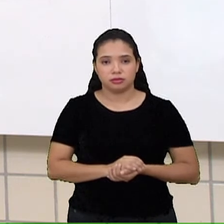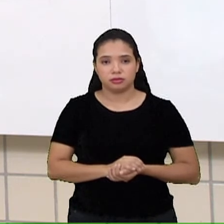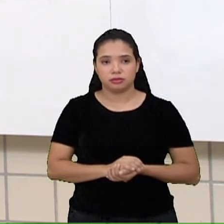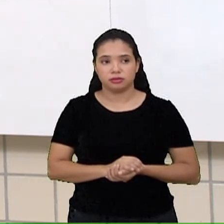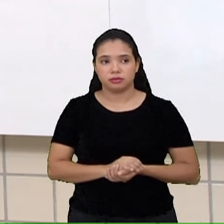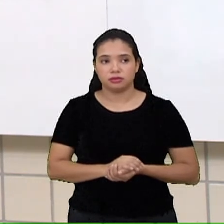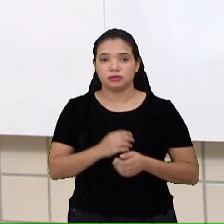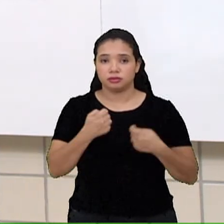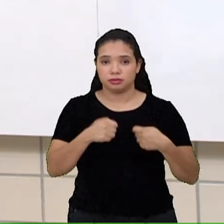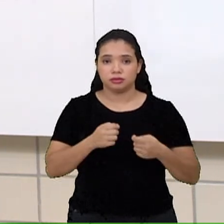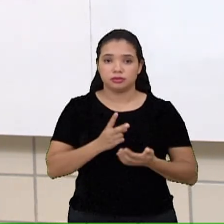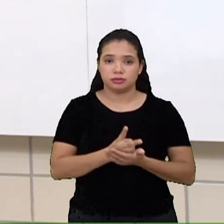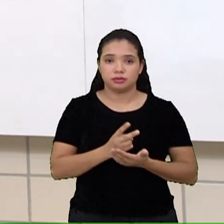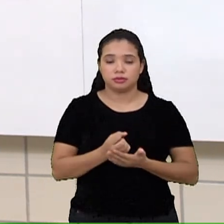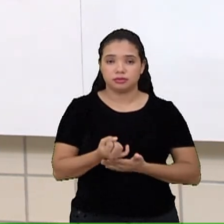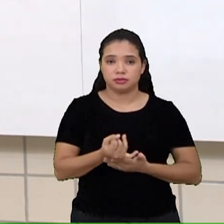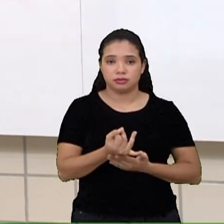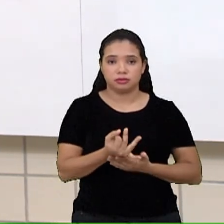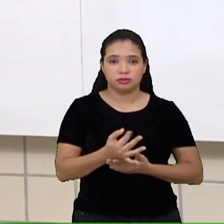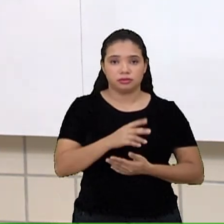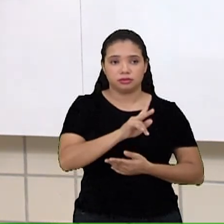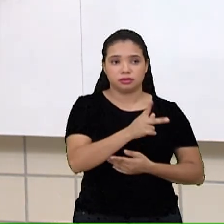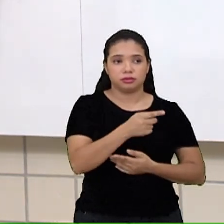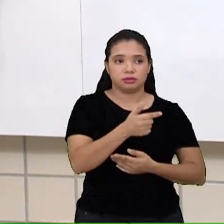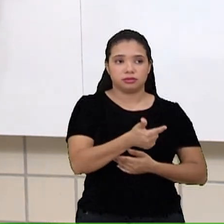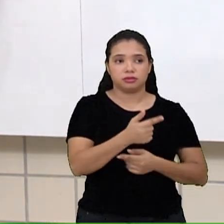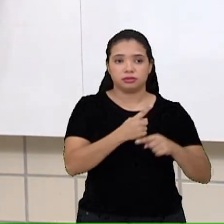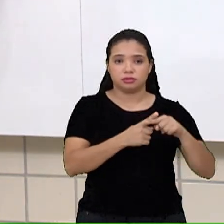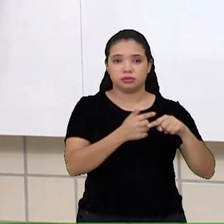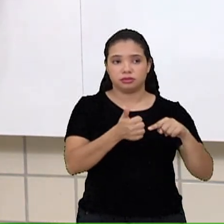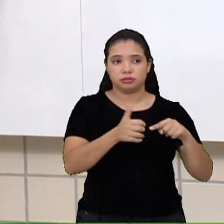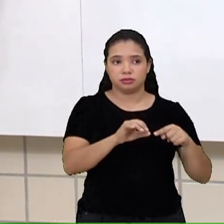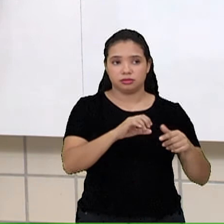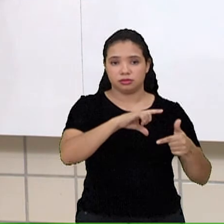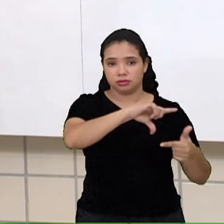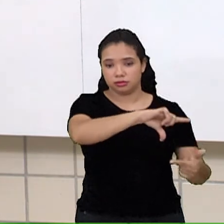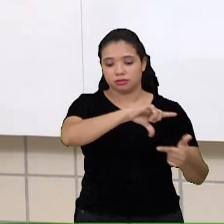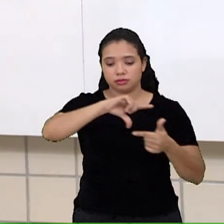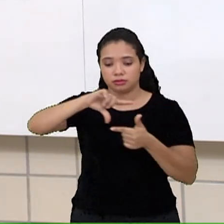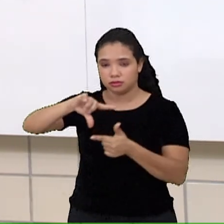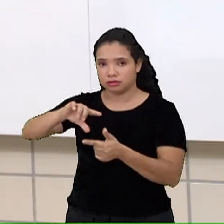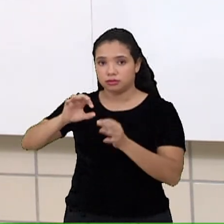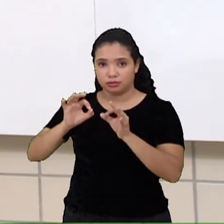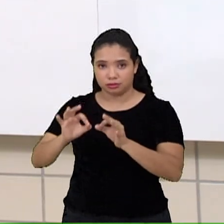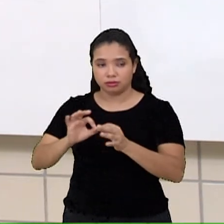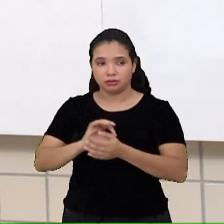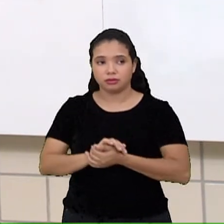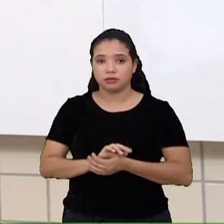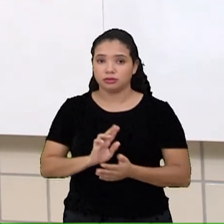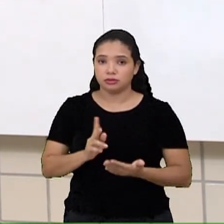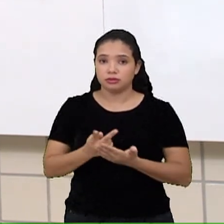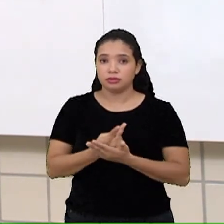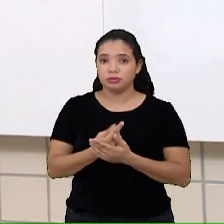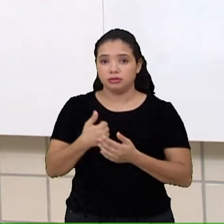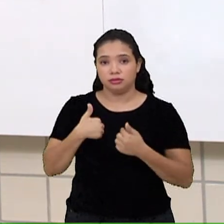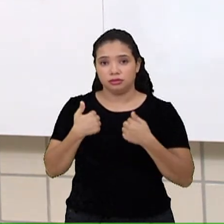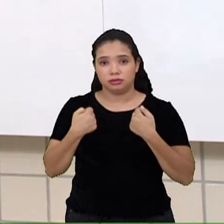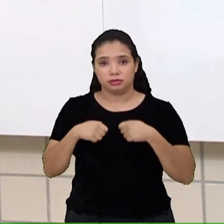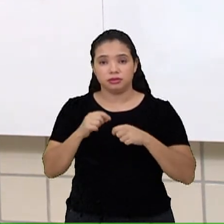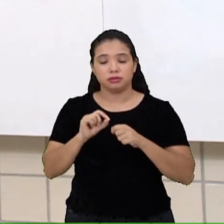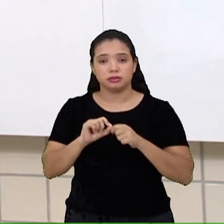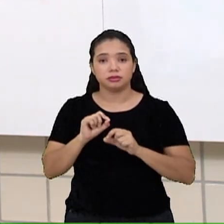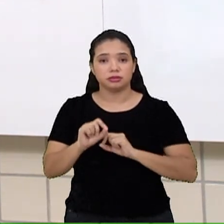que ter a mesma quantidade de hidrogênio aqui, certo? Então, para que isso ocorra, eu vou fazer o